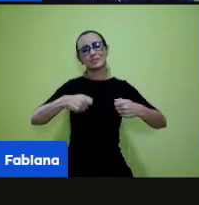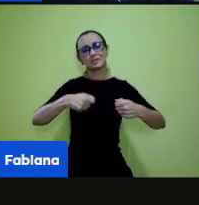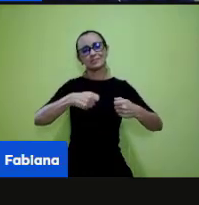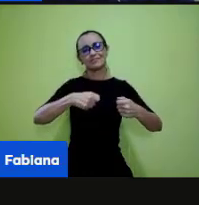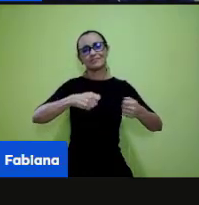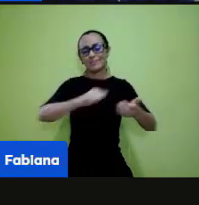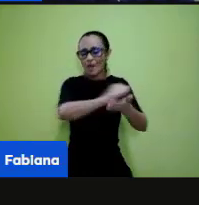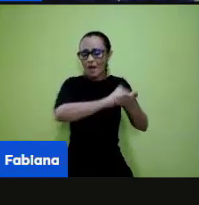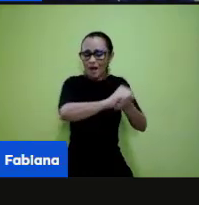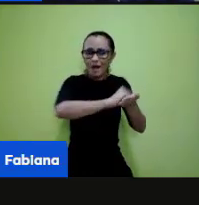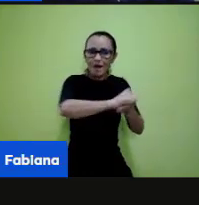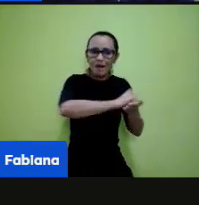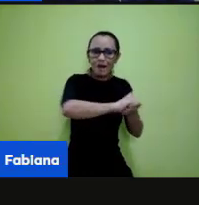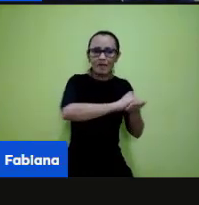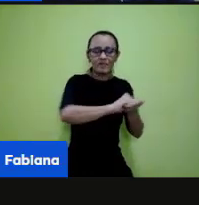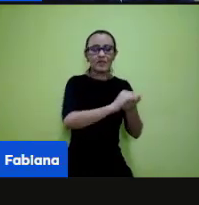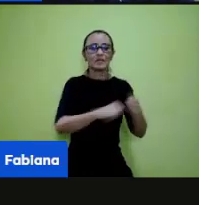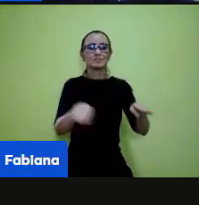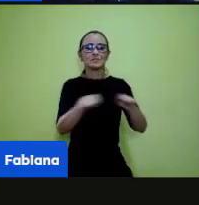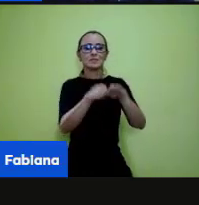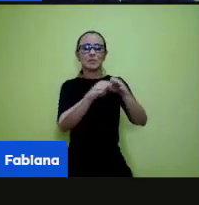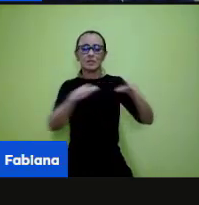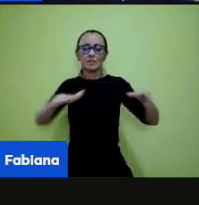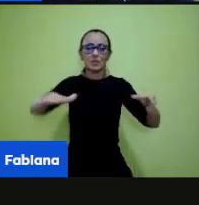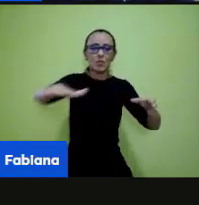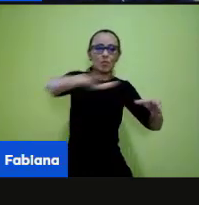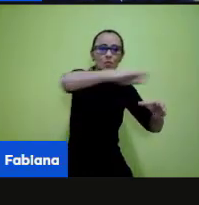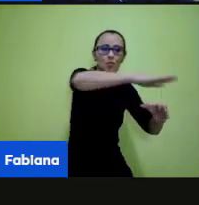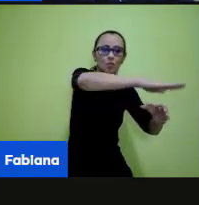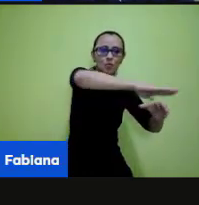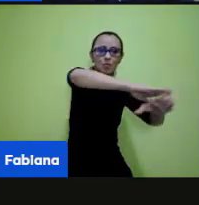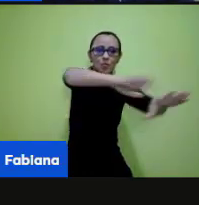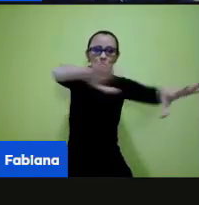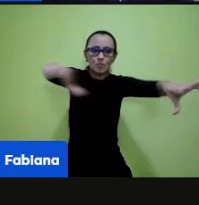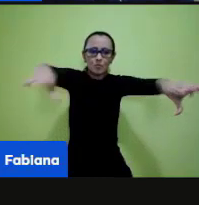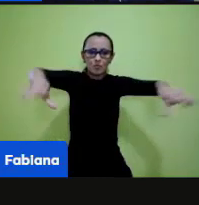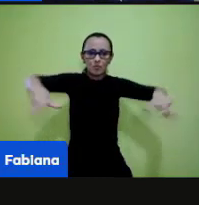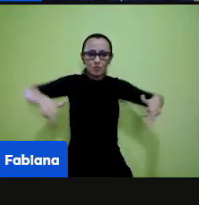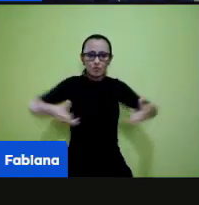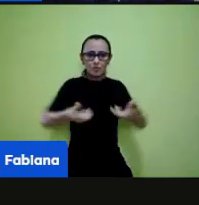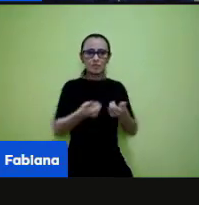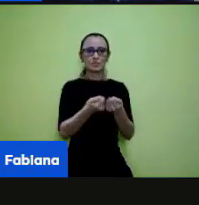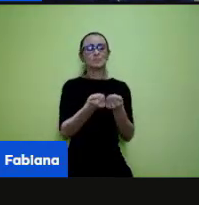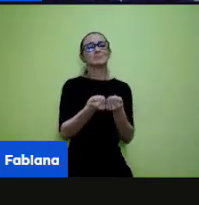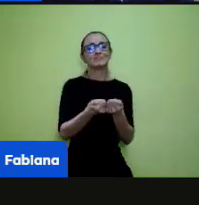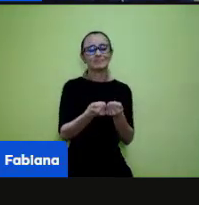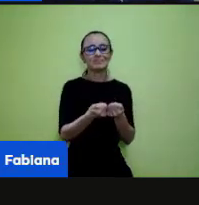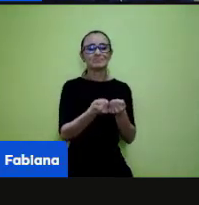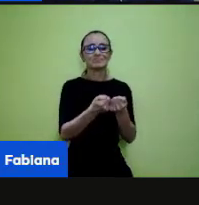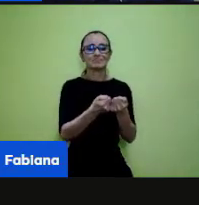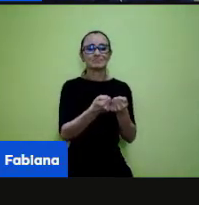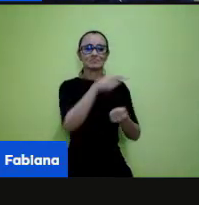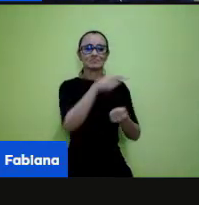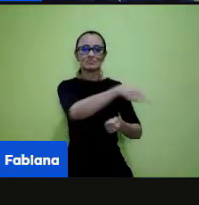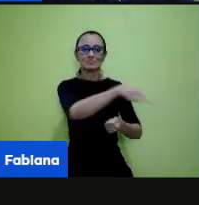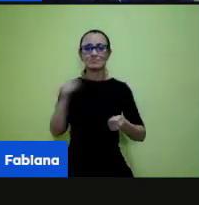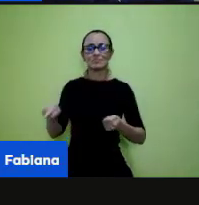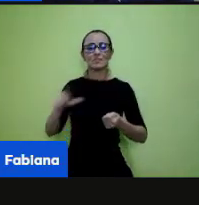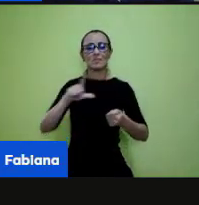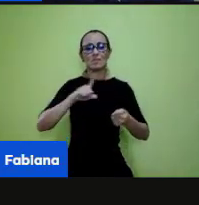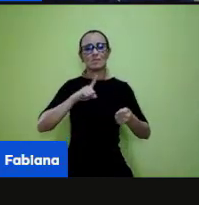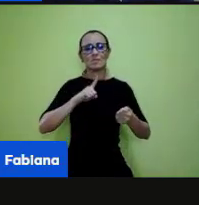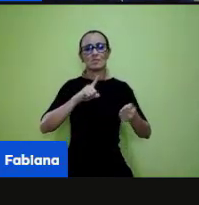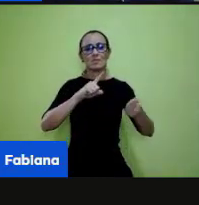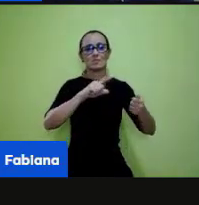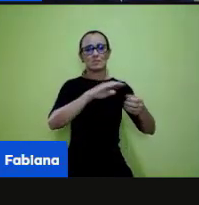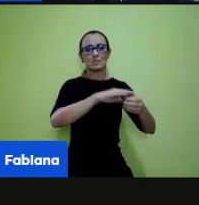e a vedação desses locais. Nós temos nas escolas também, nos e-mails, nós temos as galerias de escoamento de água pluvial, nós